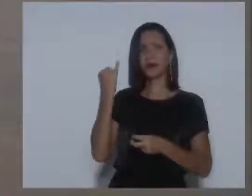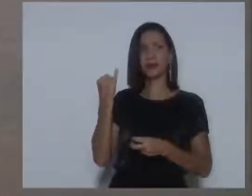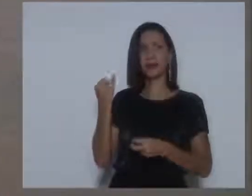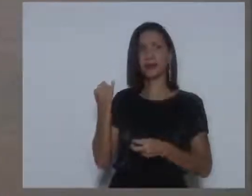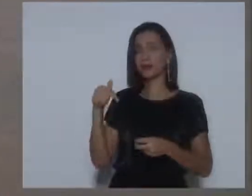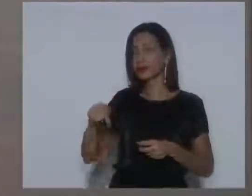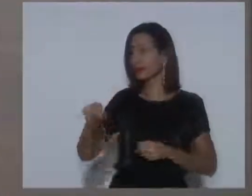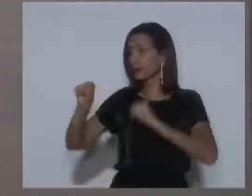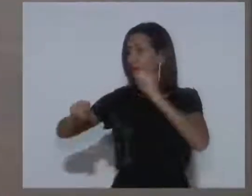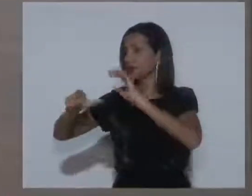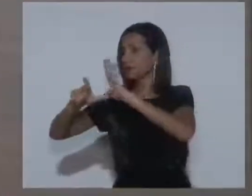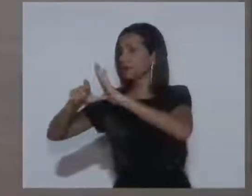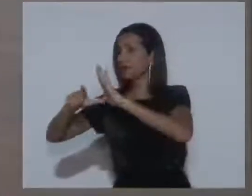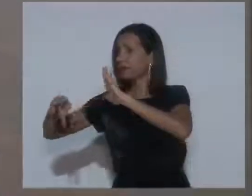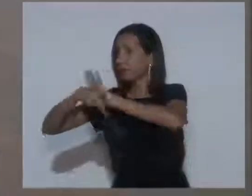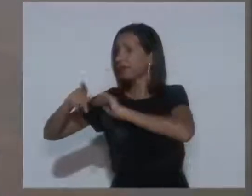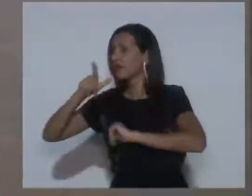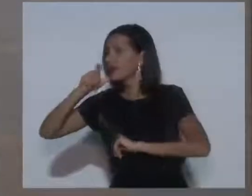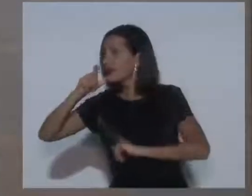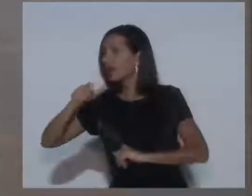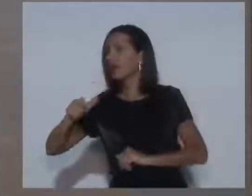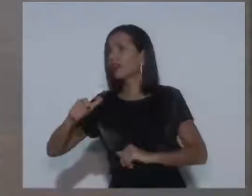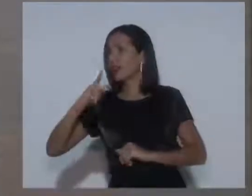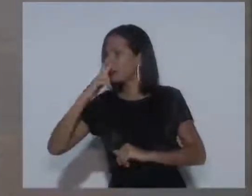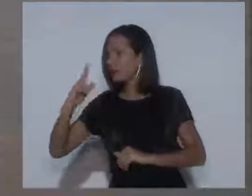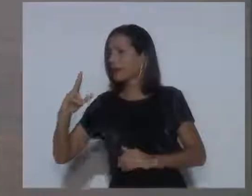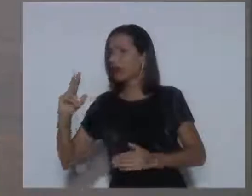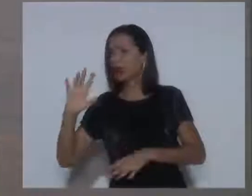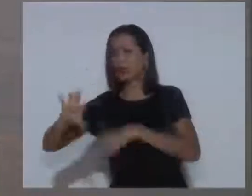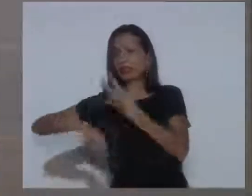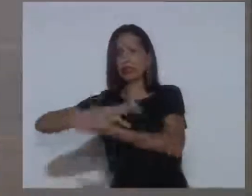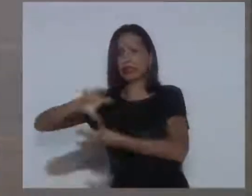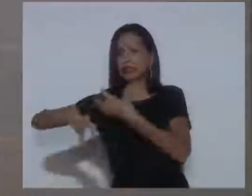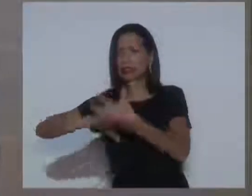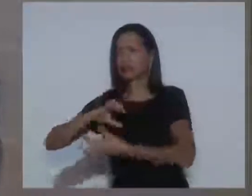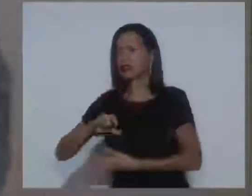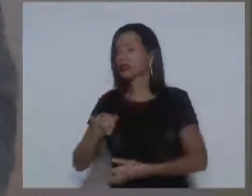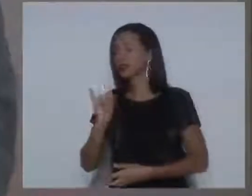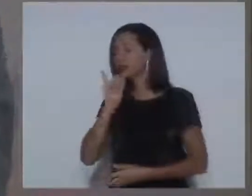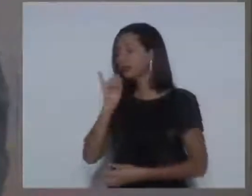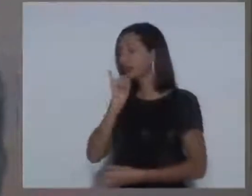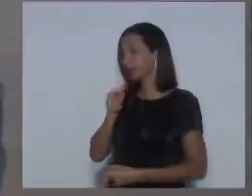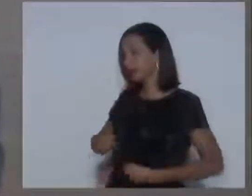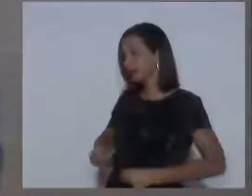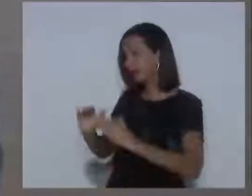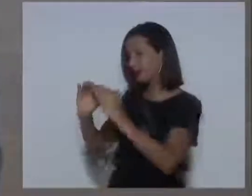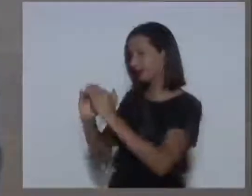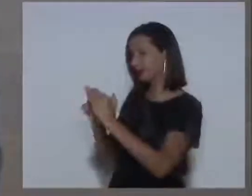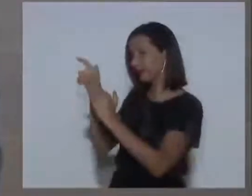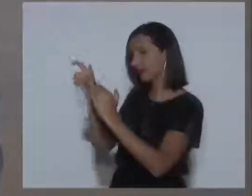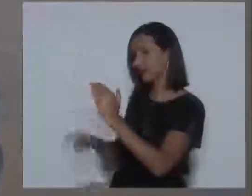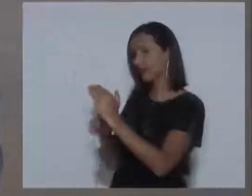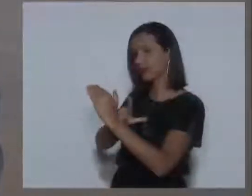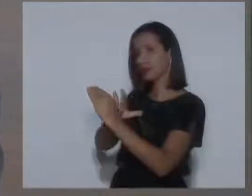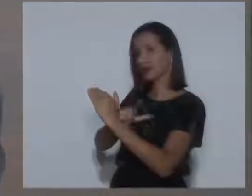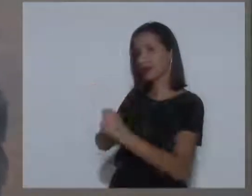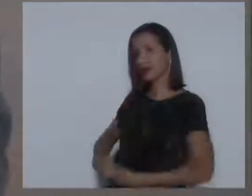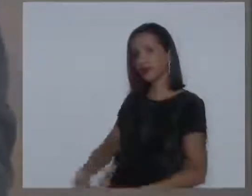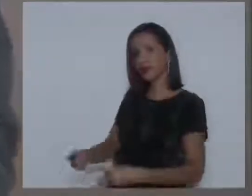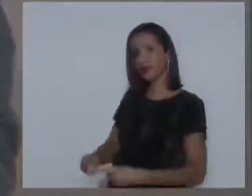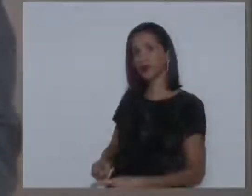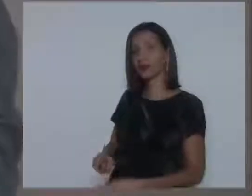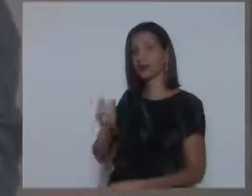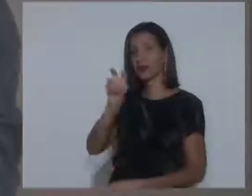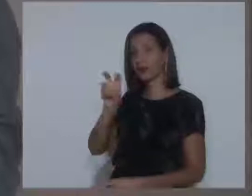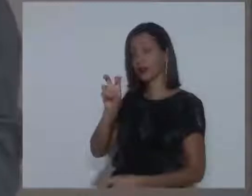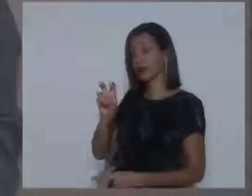manobra. Porque se a pessoa gasta X metros cúbicos mês, e se você aumenta uma semana, você